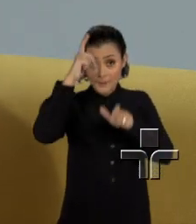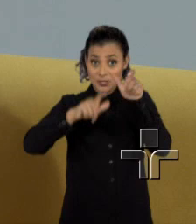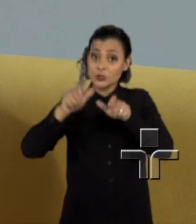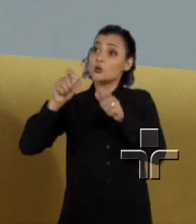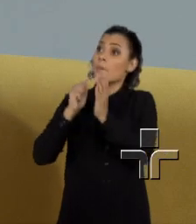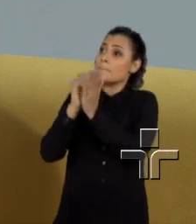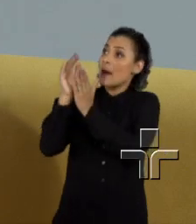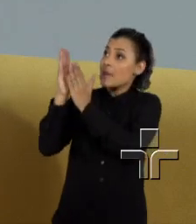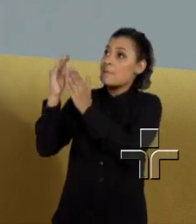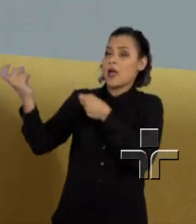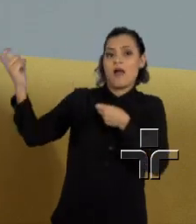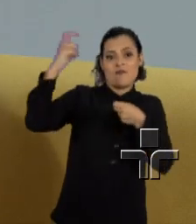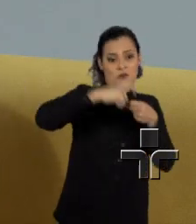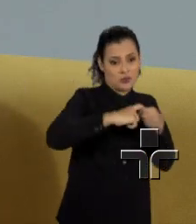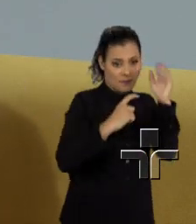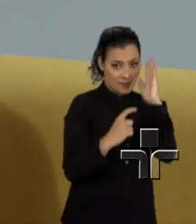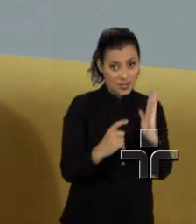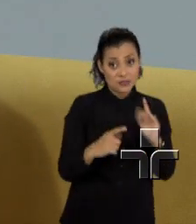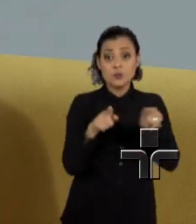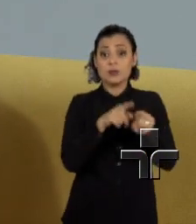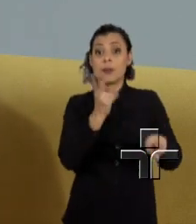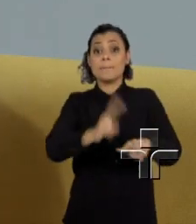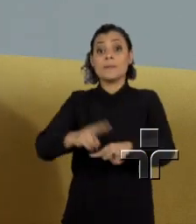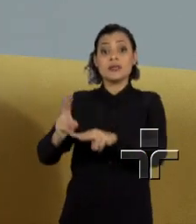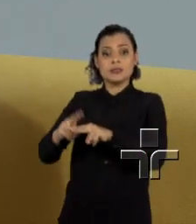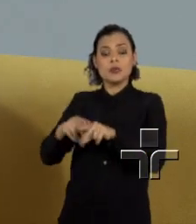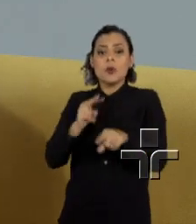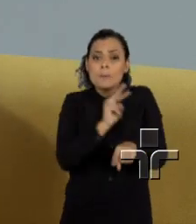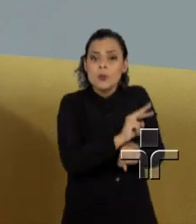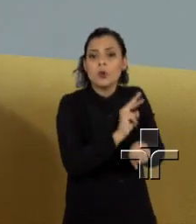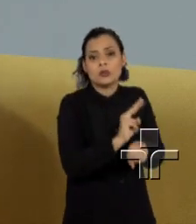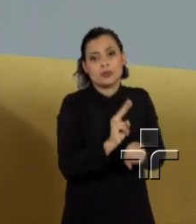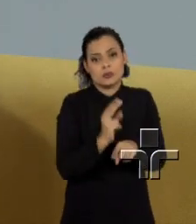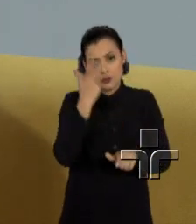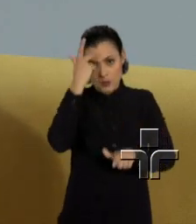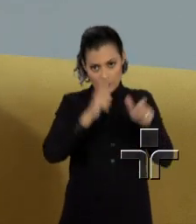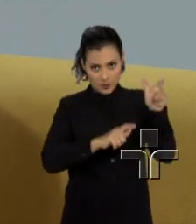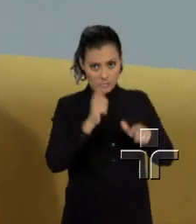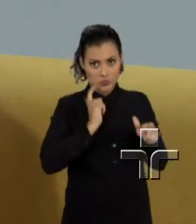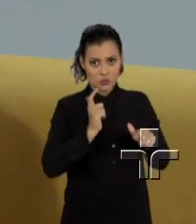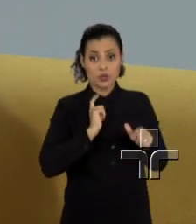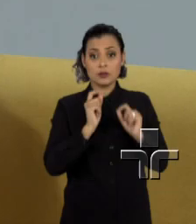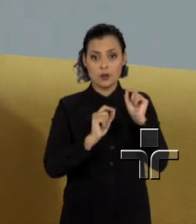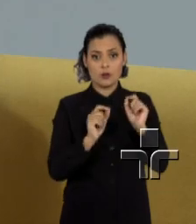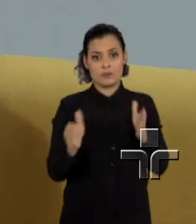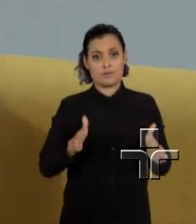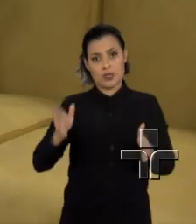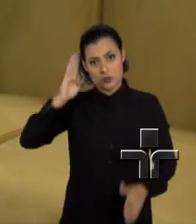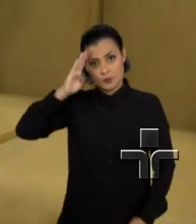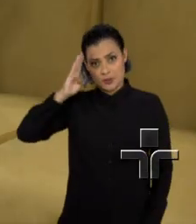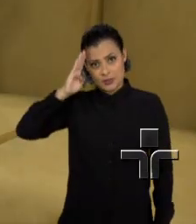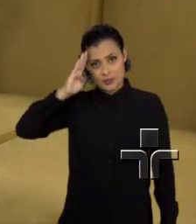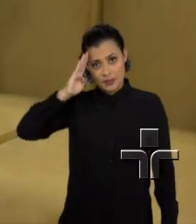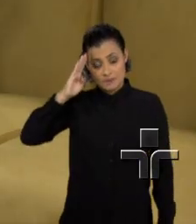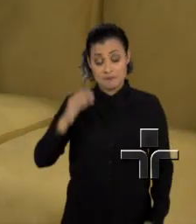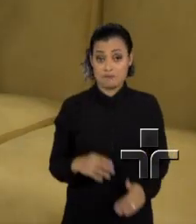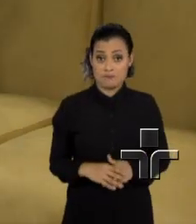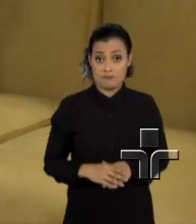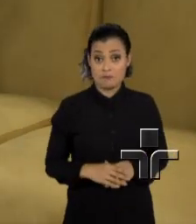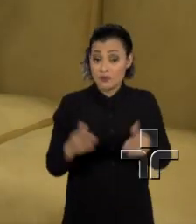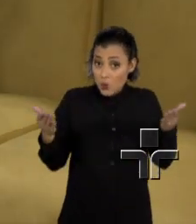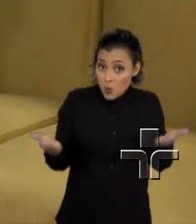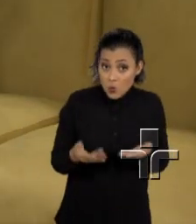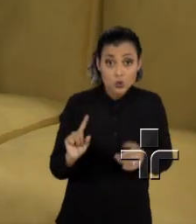e suspendeu prisões, além de garantir proteção a quem atuava em nome do regime militar. Até hoje, apenas